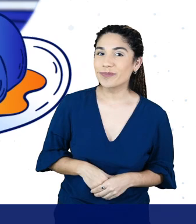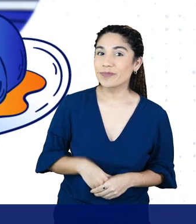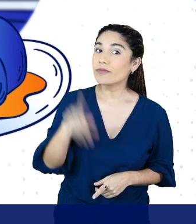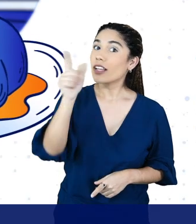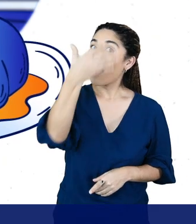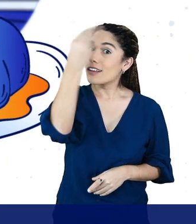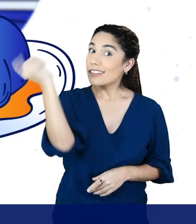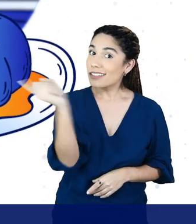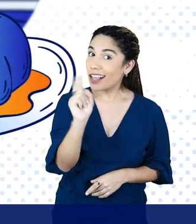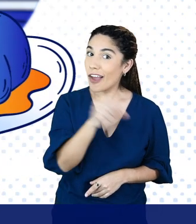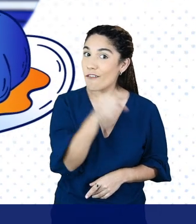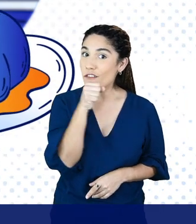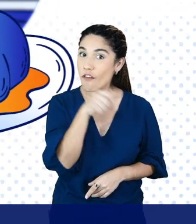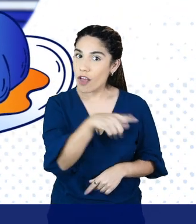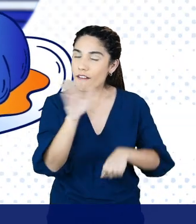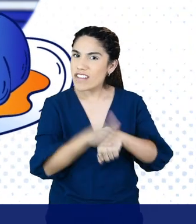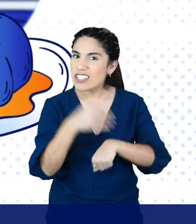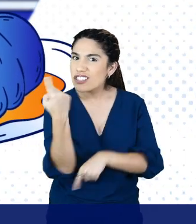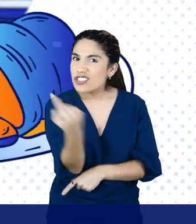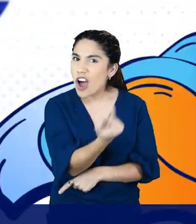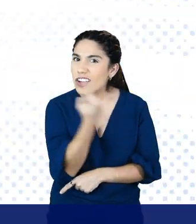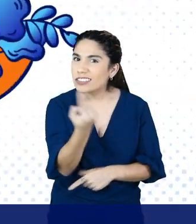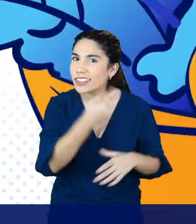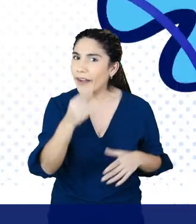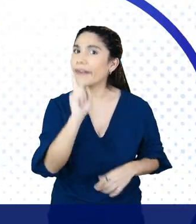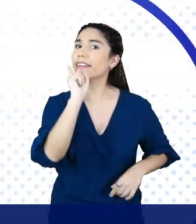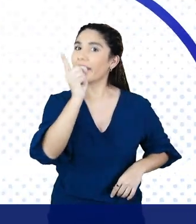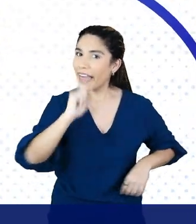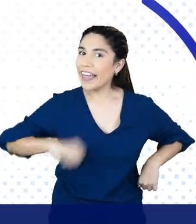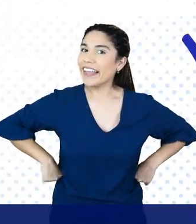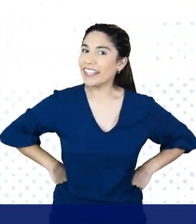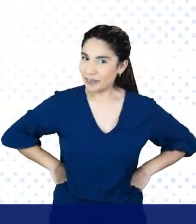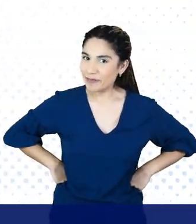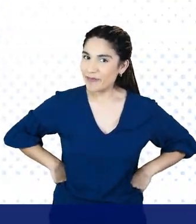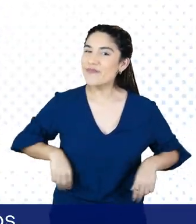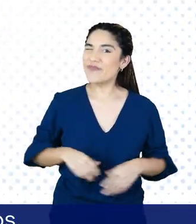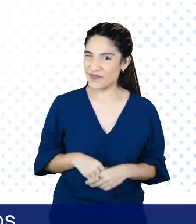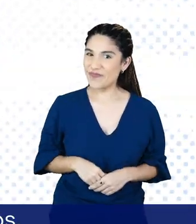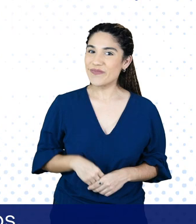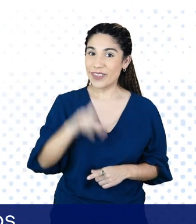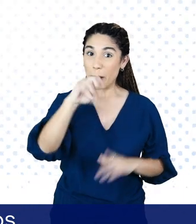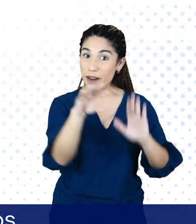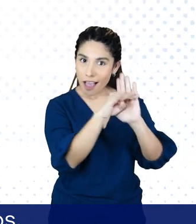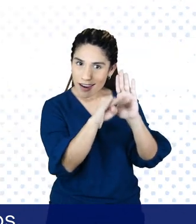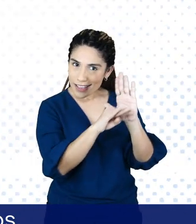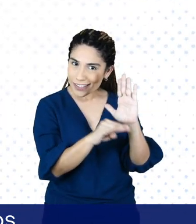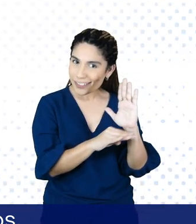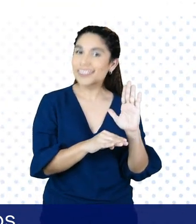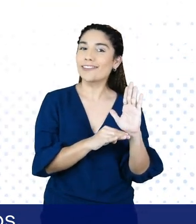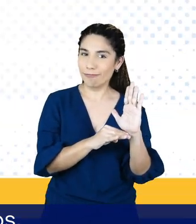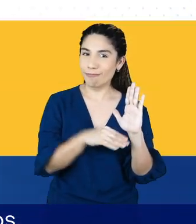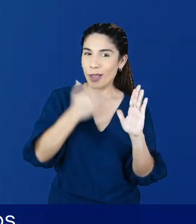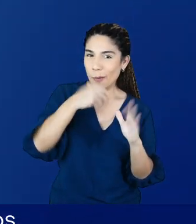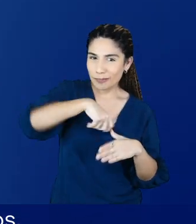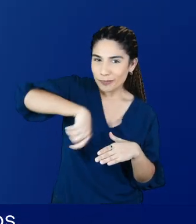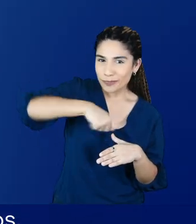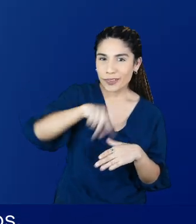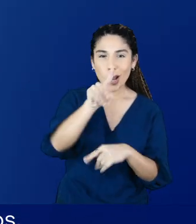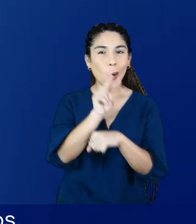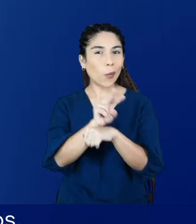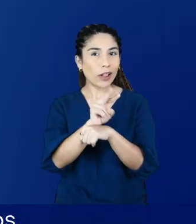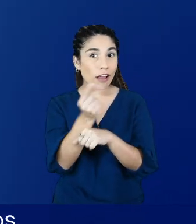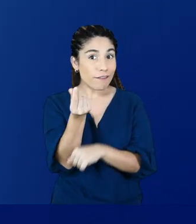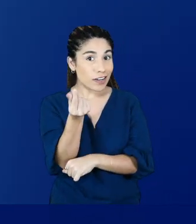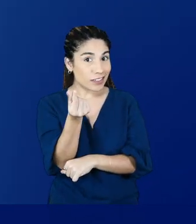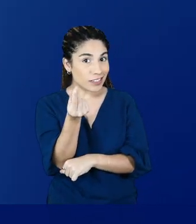fazendo tudo sozinha na cozinha no dia, hein? Para mais receitas, quer dizer, dicas para cuidar bem do seu dinheiro e dos seus